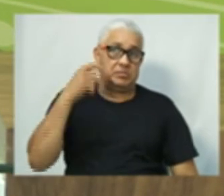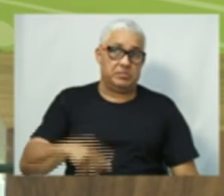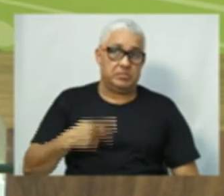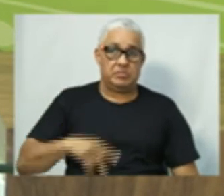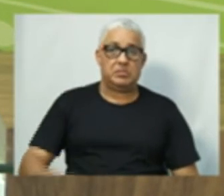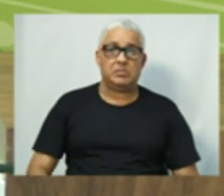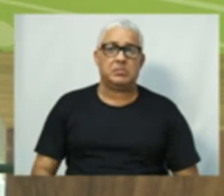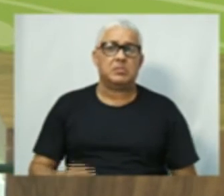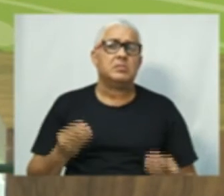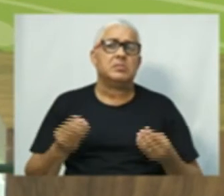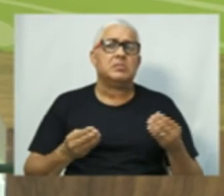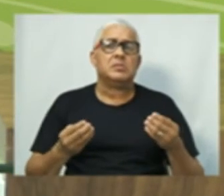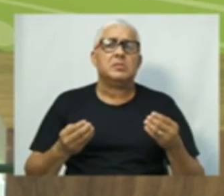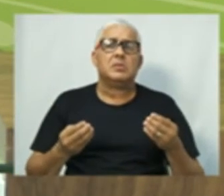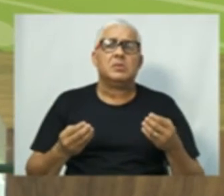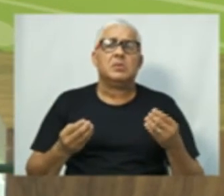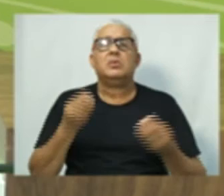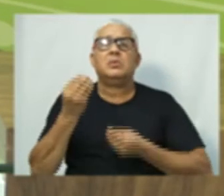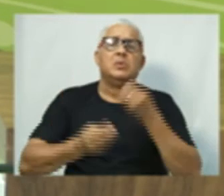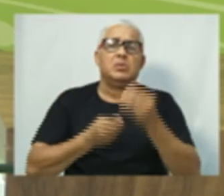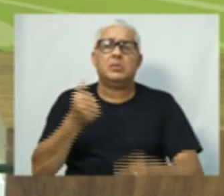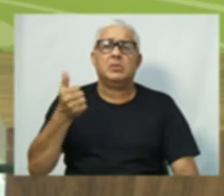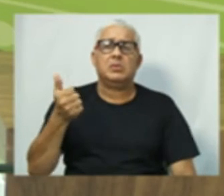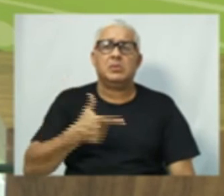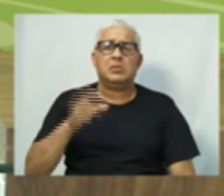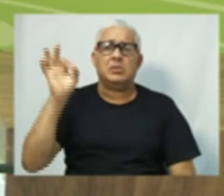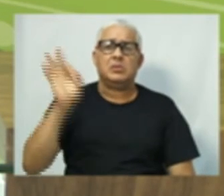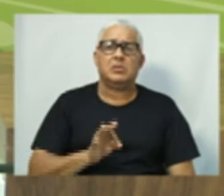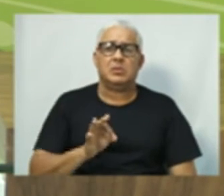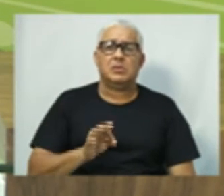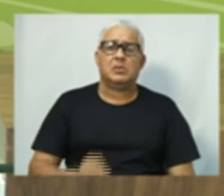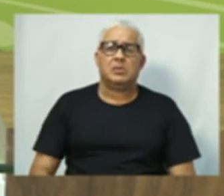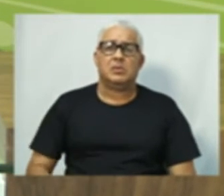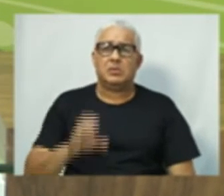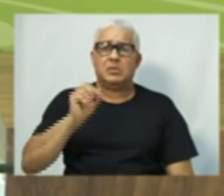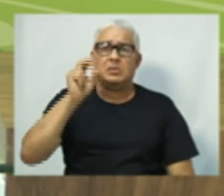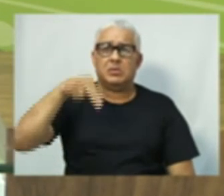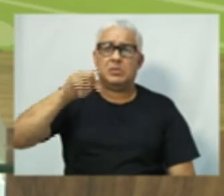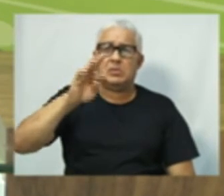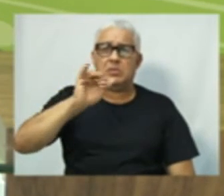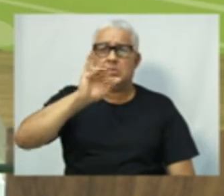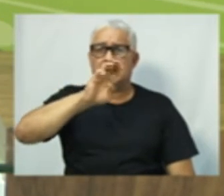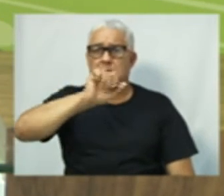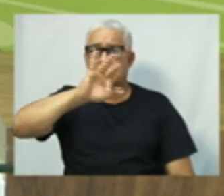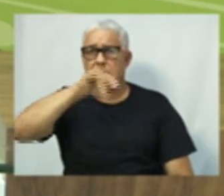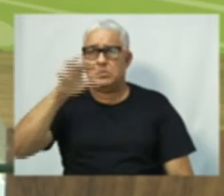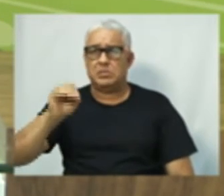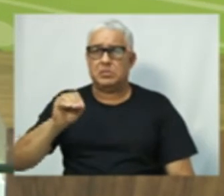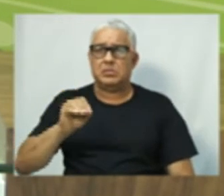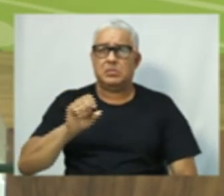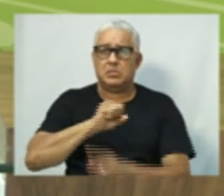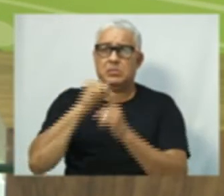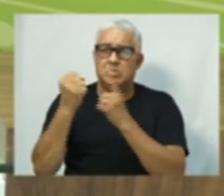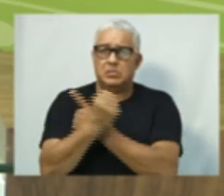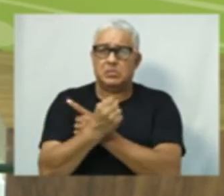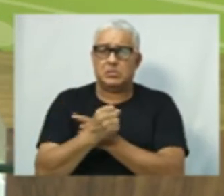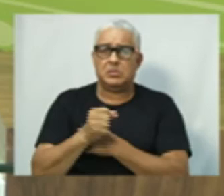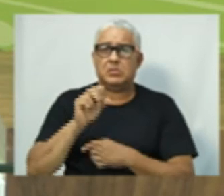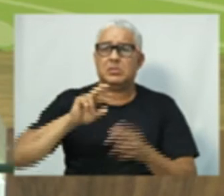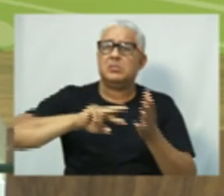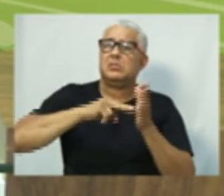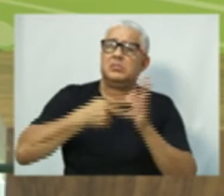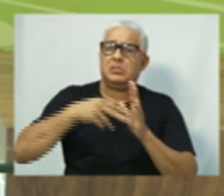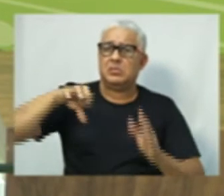da onde saiu esses 12% da contribuição social sobre o lucro e 9%? Né? O que significa